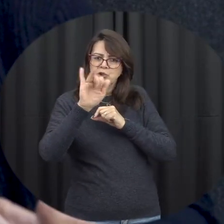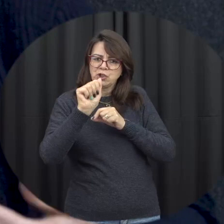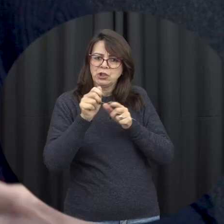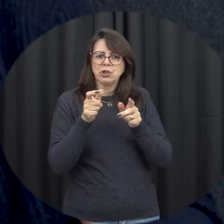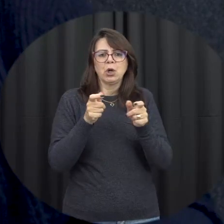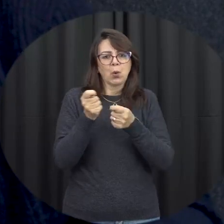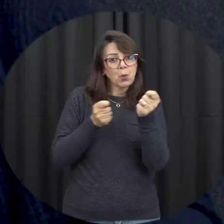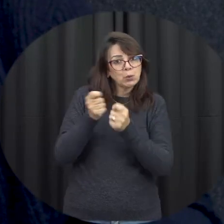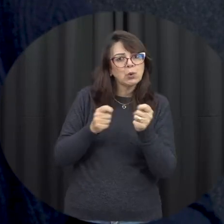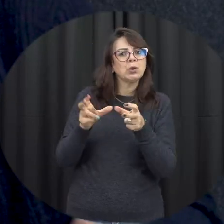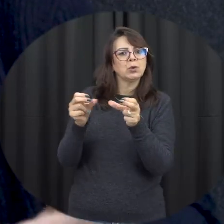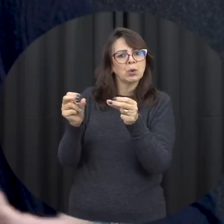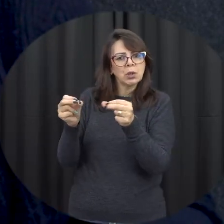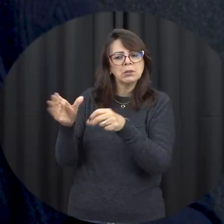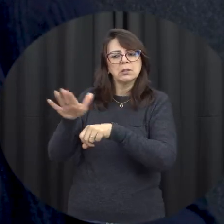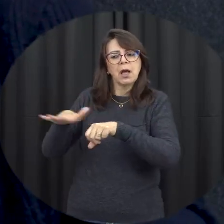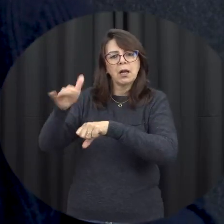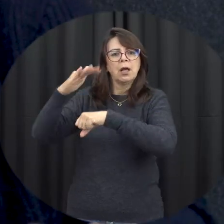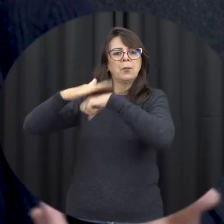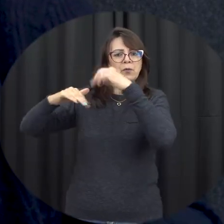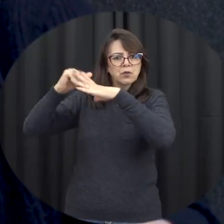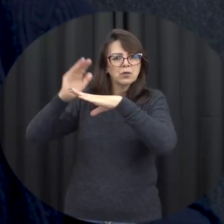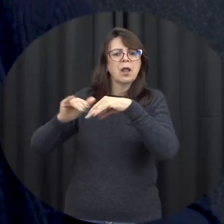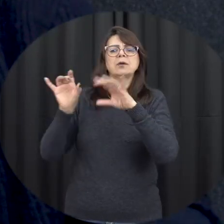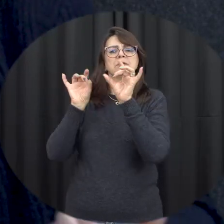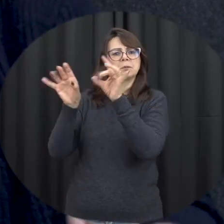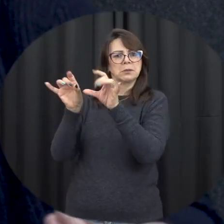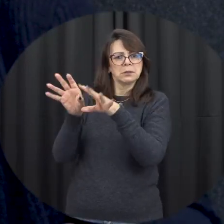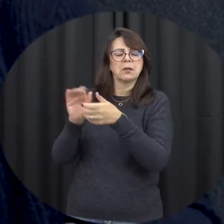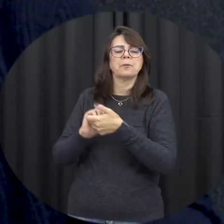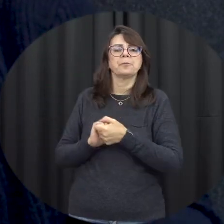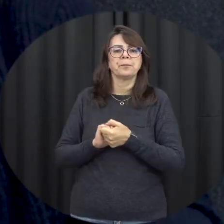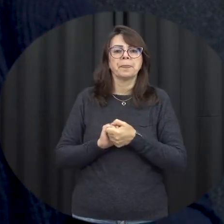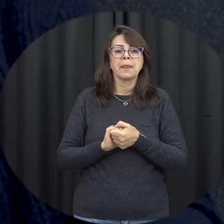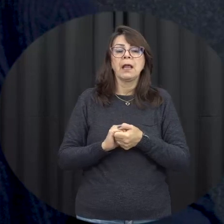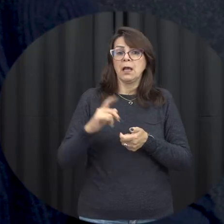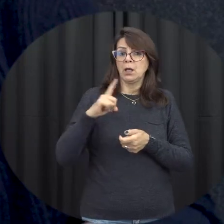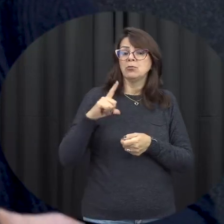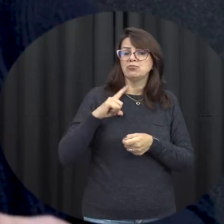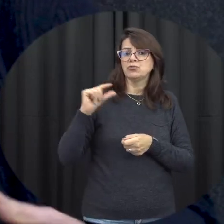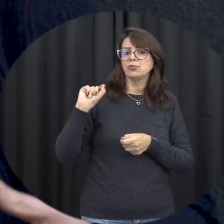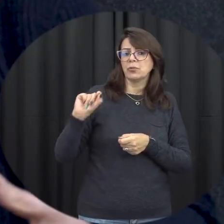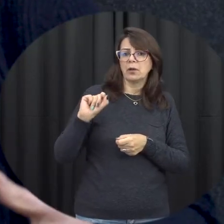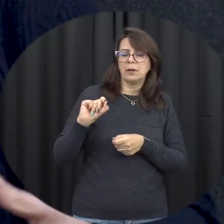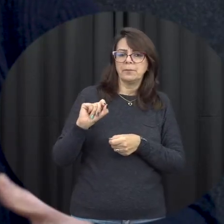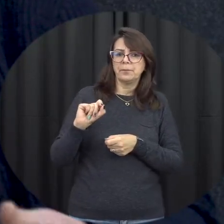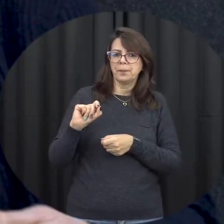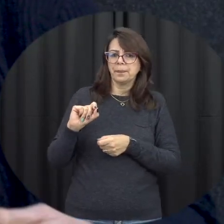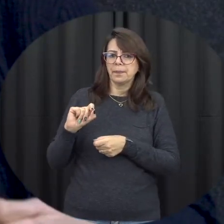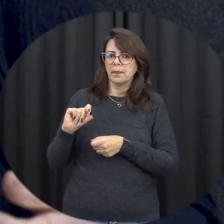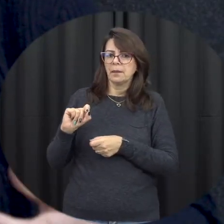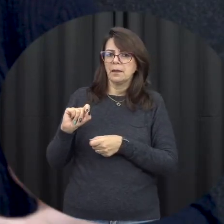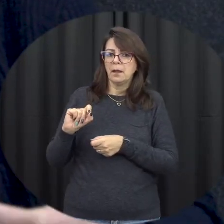câncer de forma mais profissional, né, mais especializada, eu estava fazendo isso